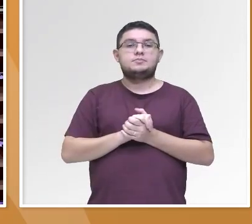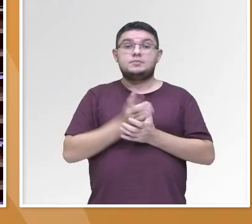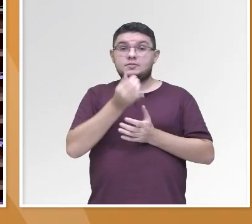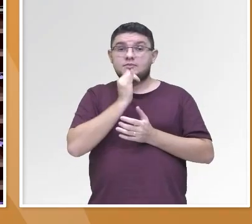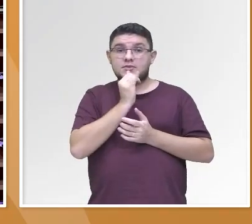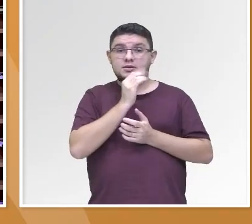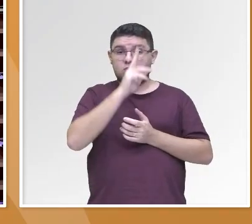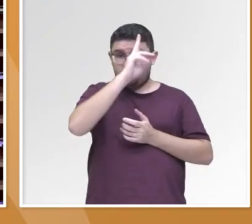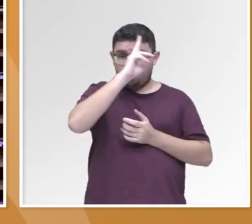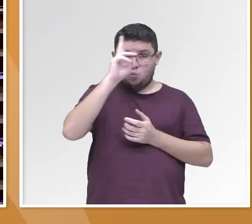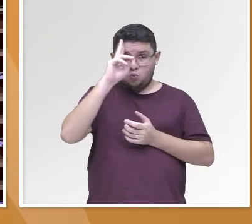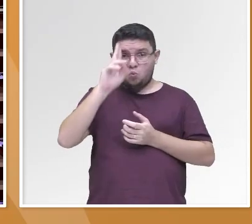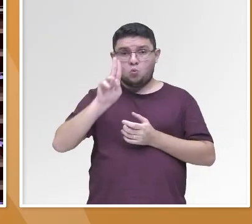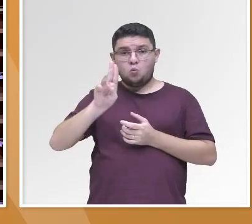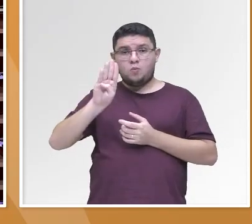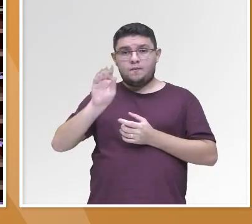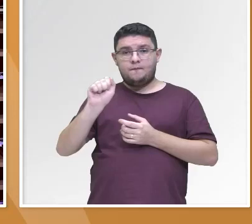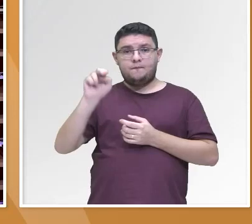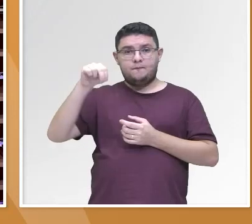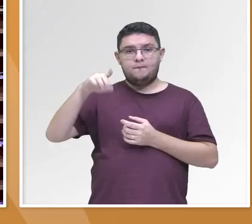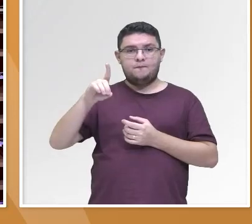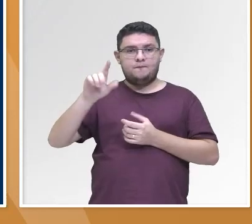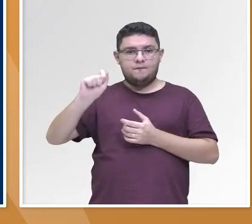Continuando o nosso texto.